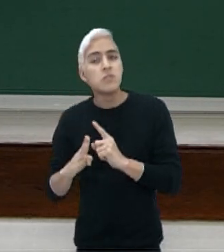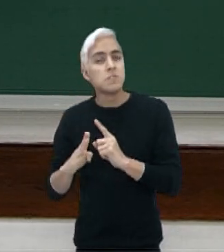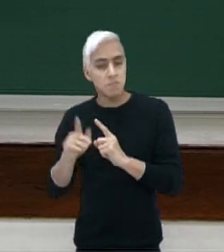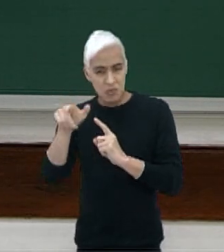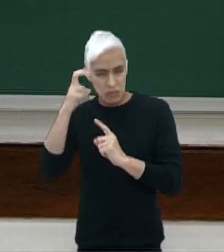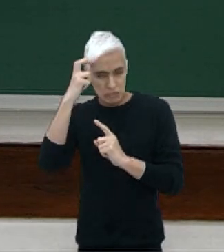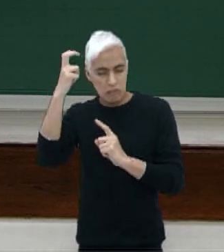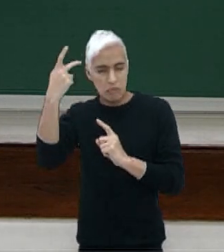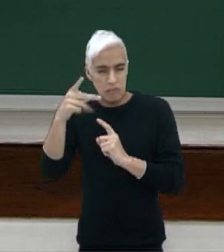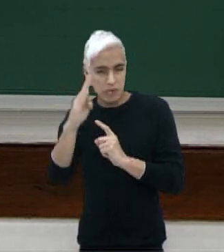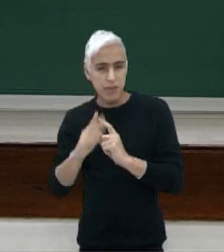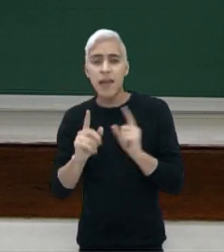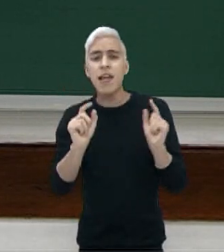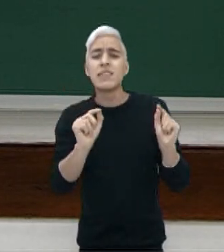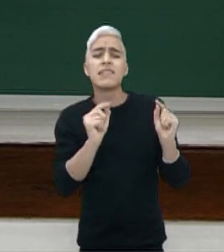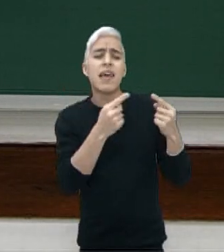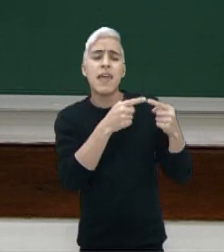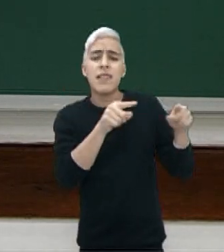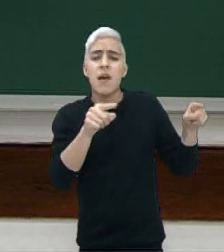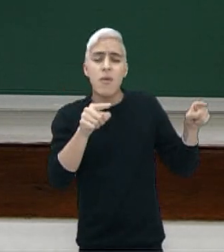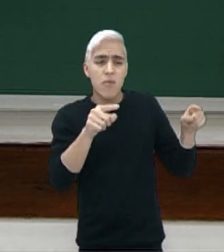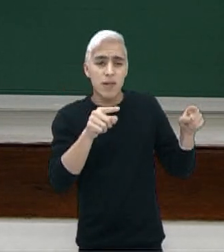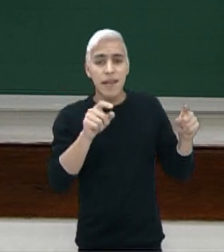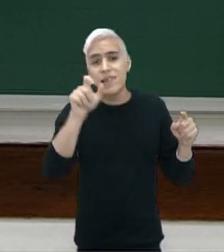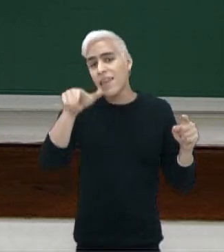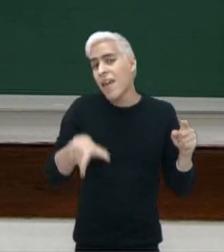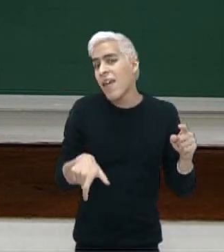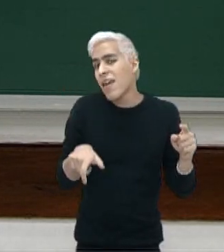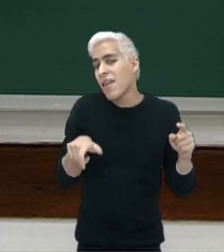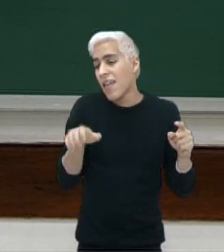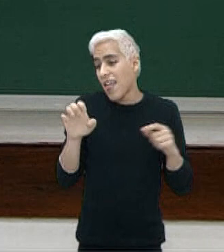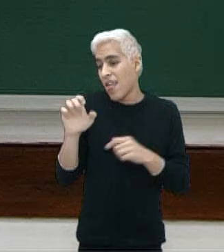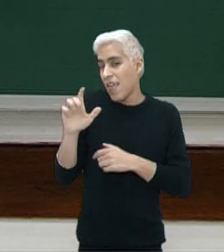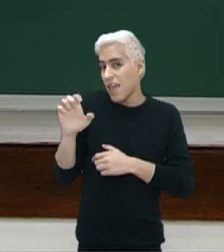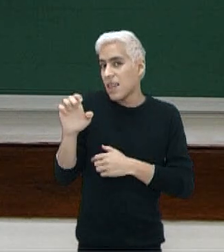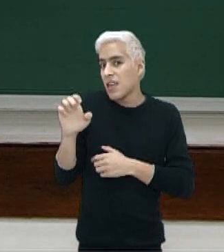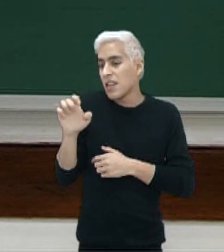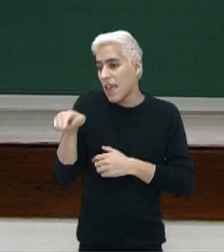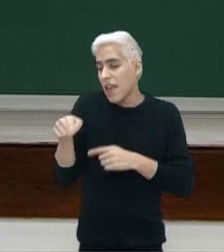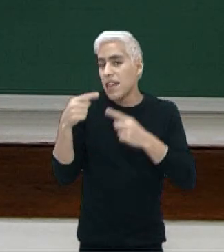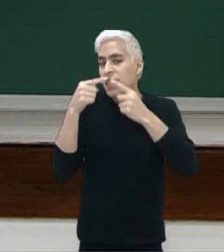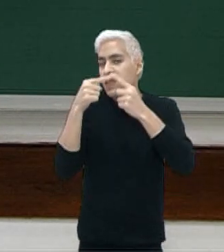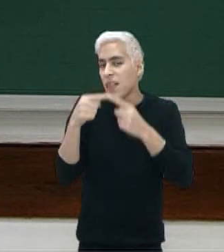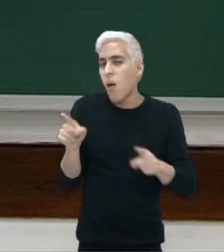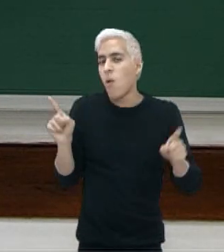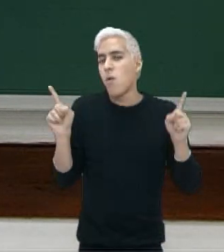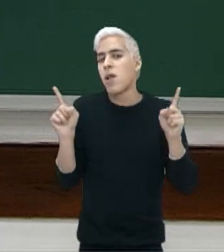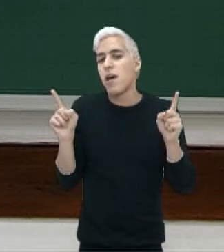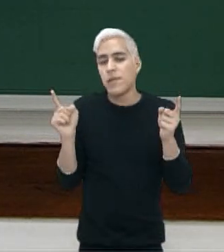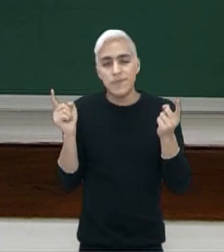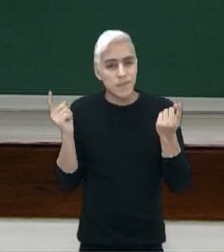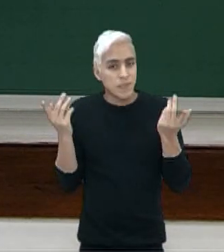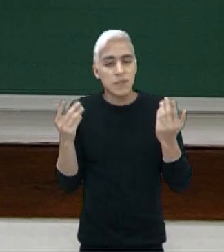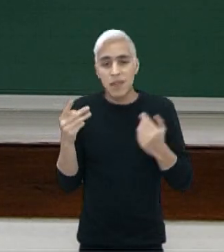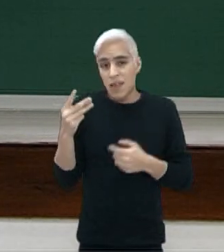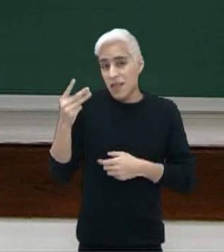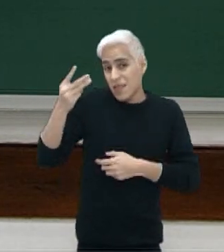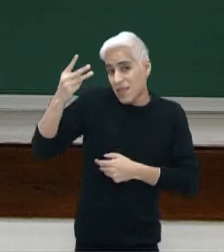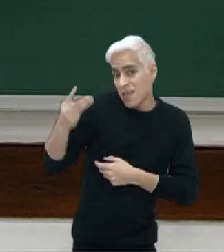Quem inaugura? Abdias. Quem? Ele. Então, ele inaugura, né? Então,